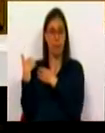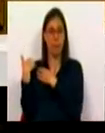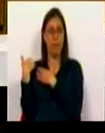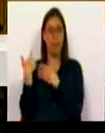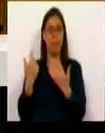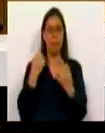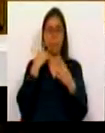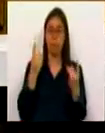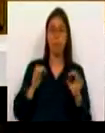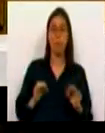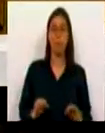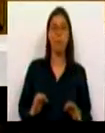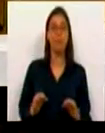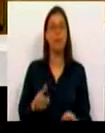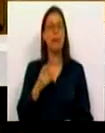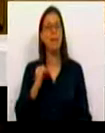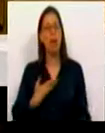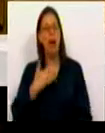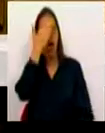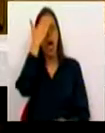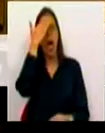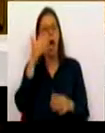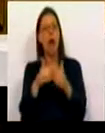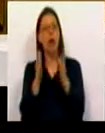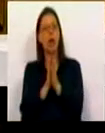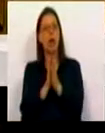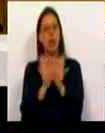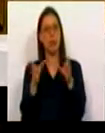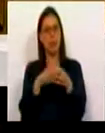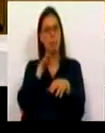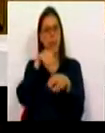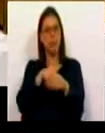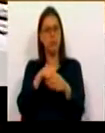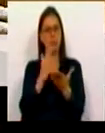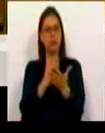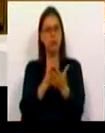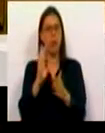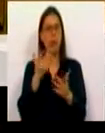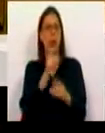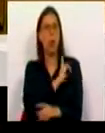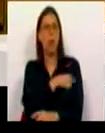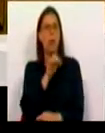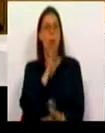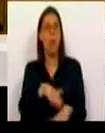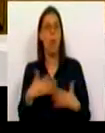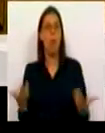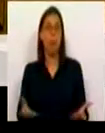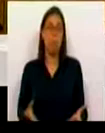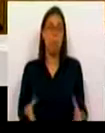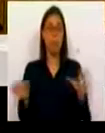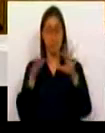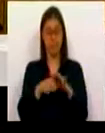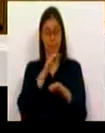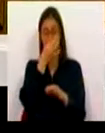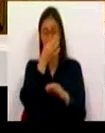educação, manifestamente o PSD acha que são de todos os corpos que participam na vida da escola o mais incompetente, porque no que diz